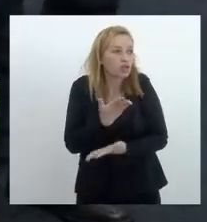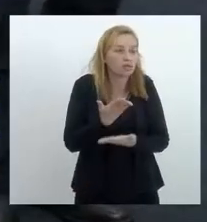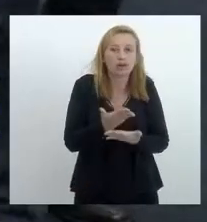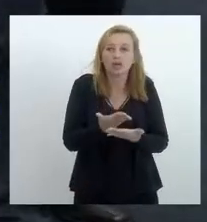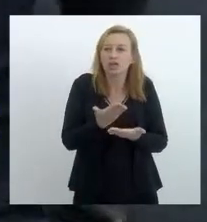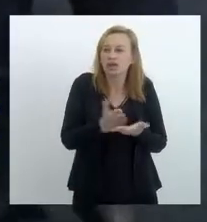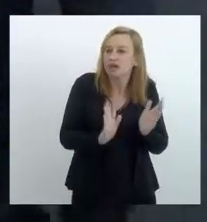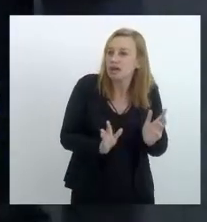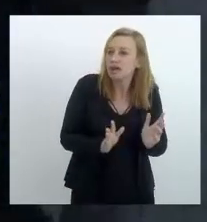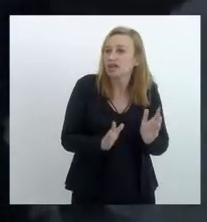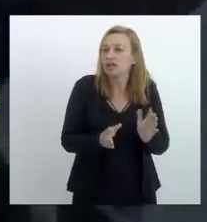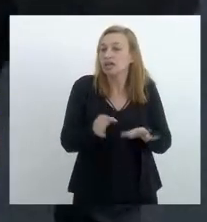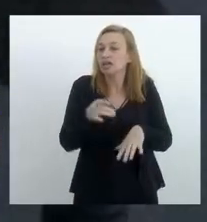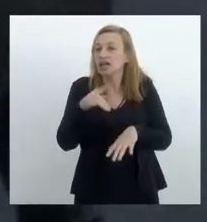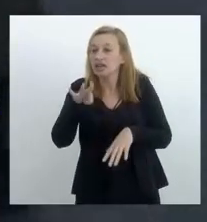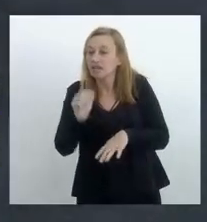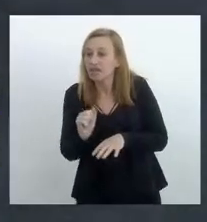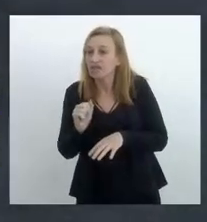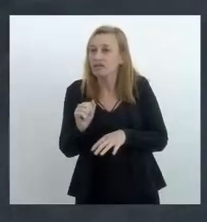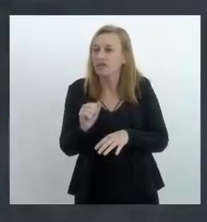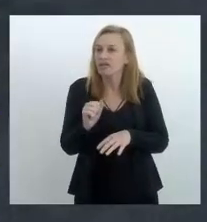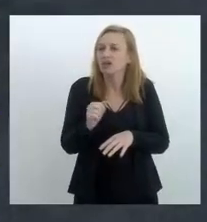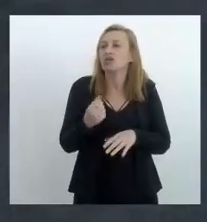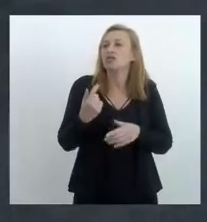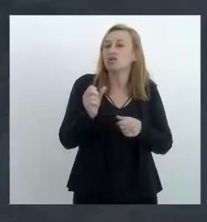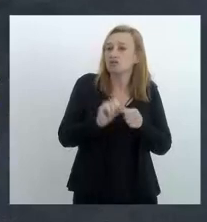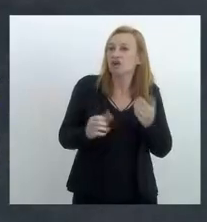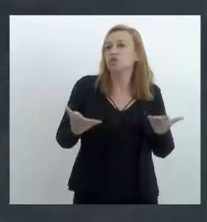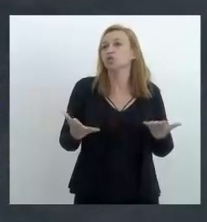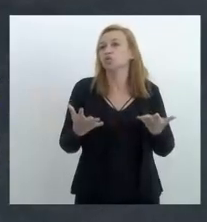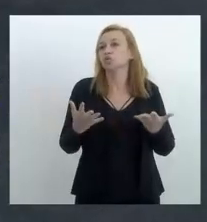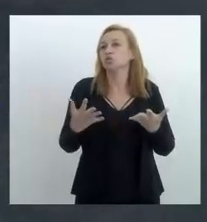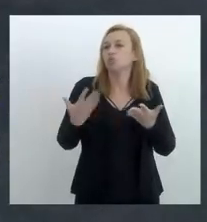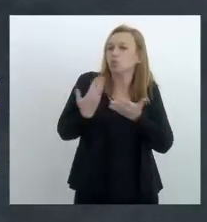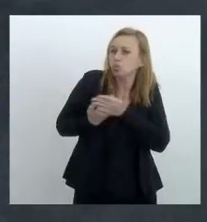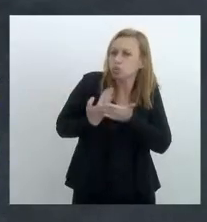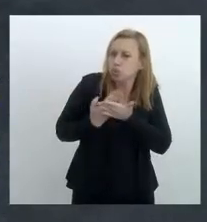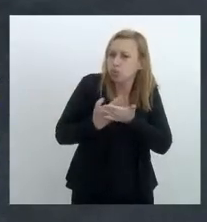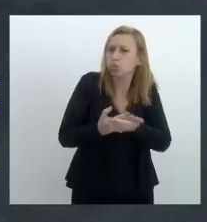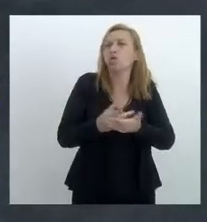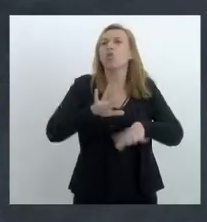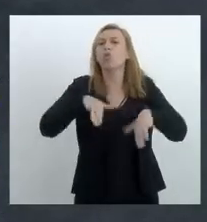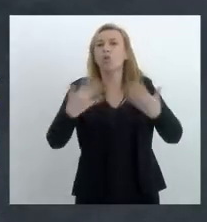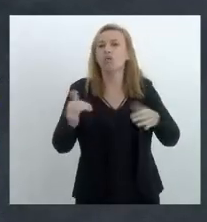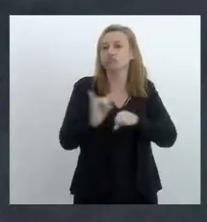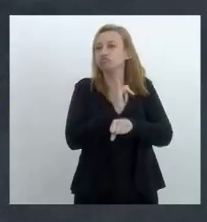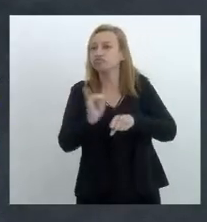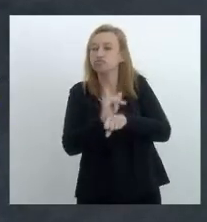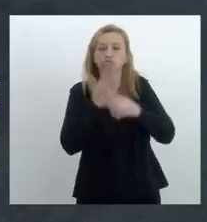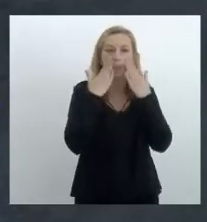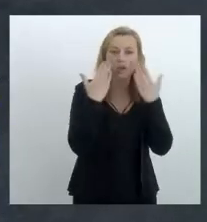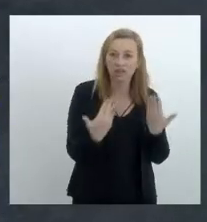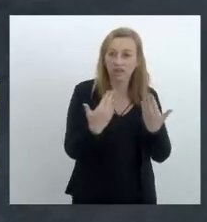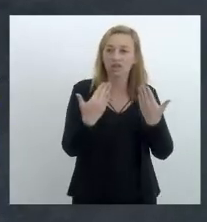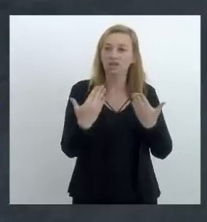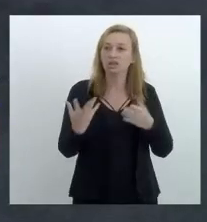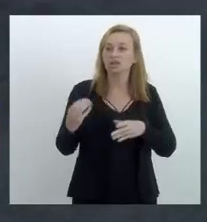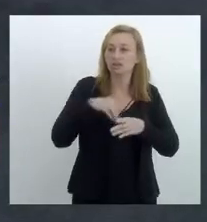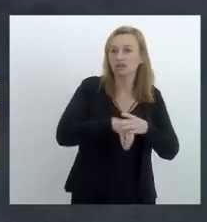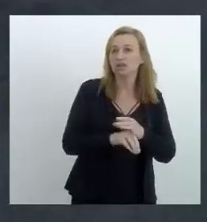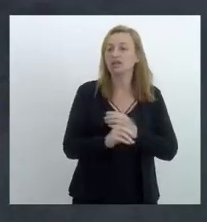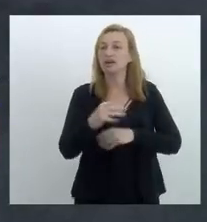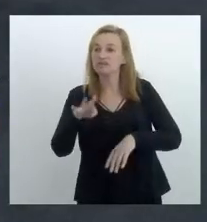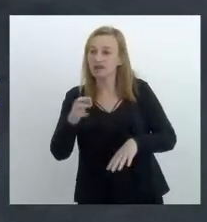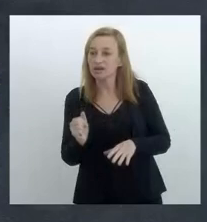uma queda drástica da receita. E se foi feito algum estudo, qual é o planejamento que vai ser apresentado para o incremento das